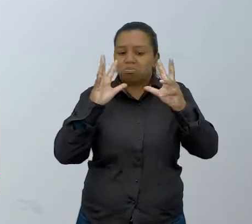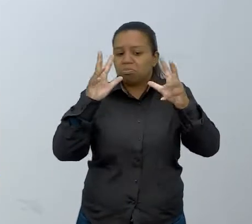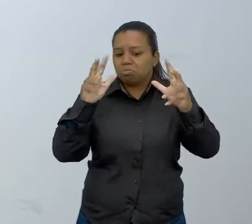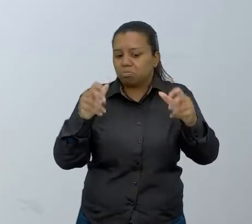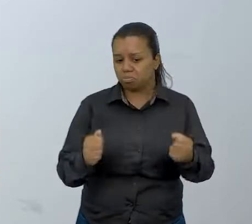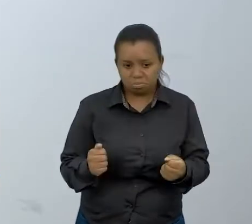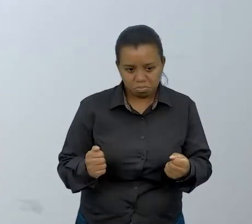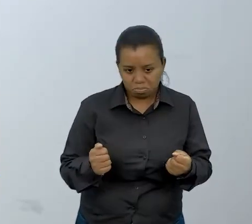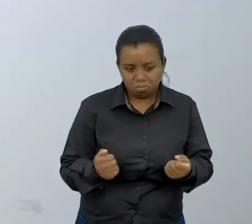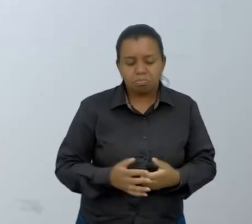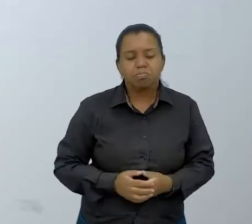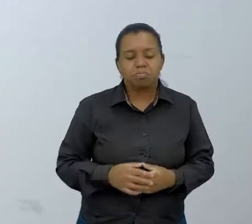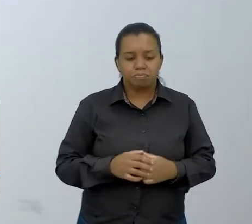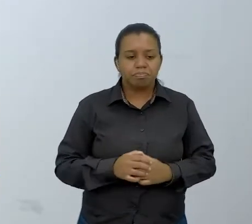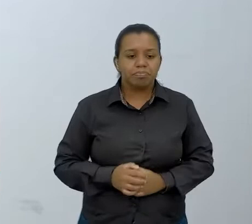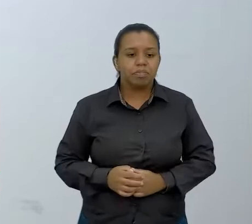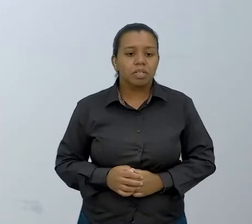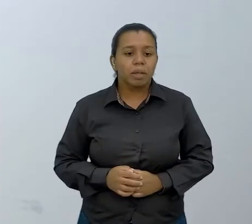mais.